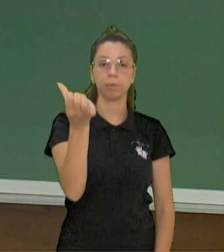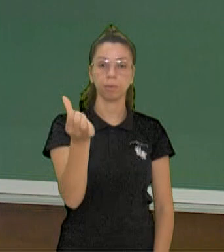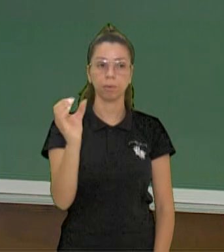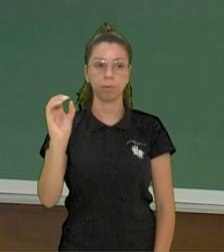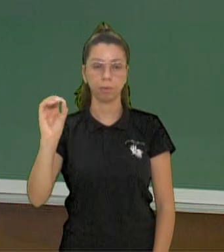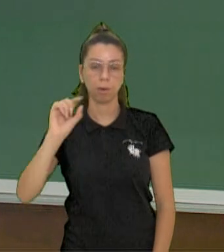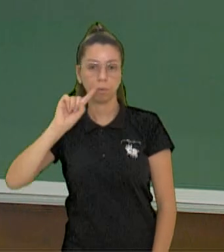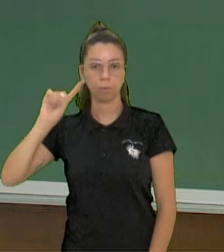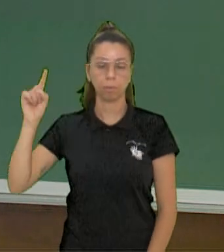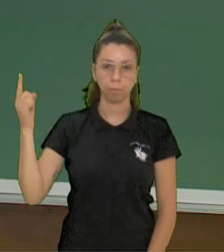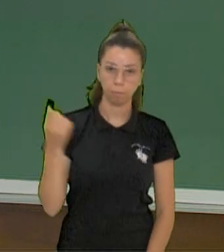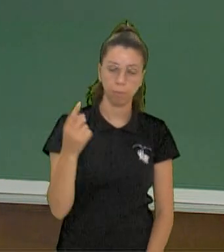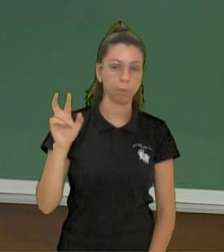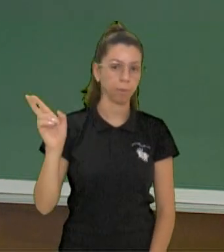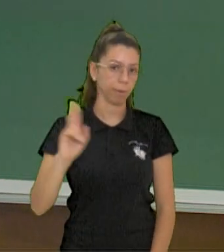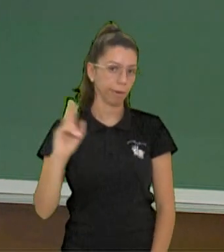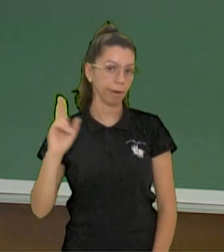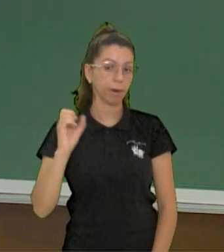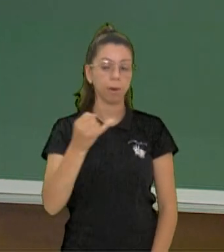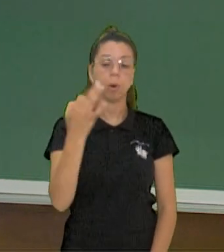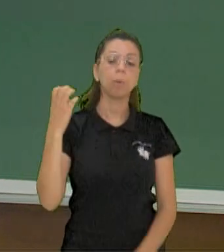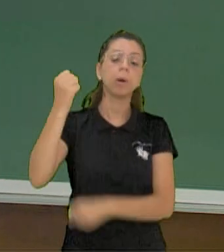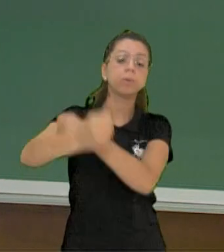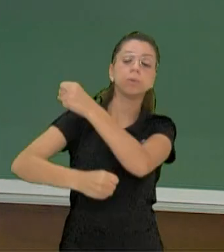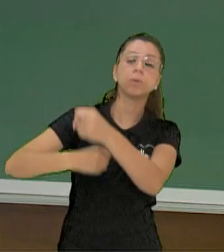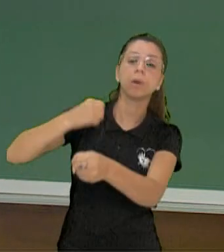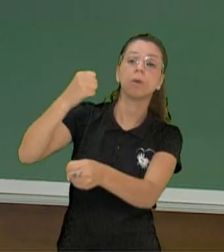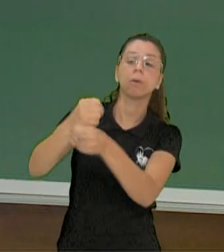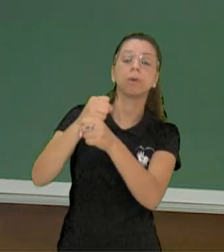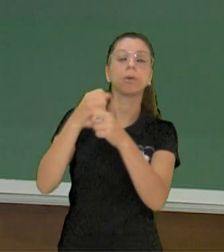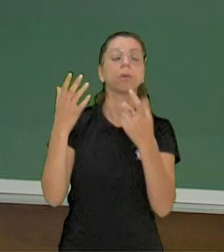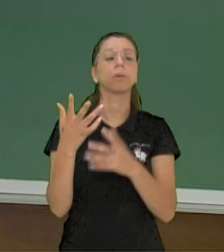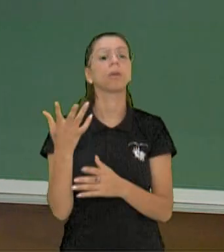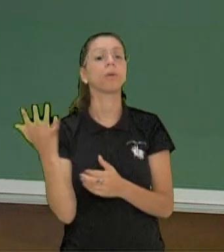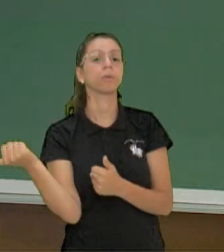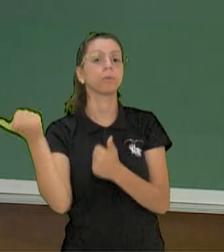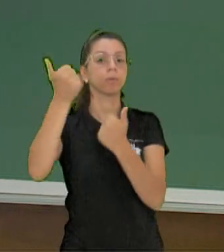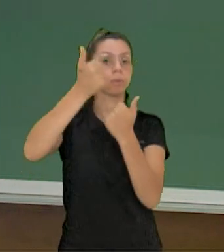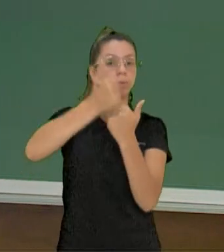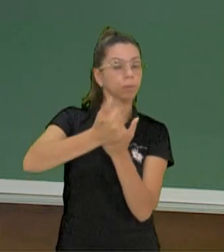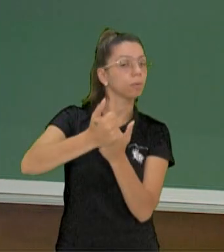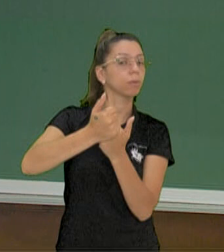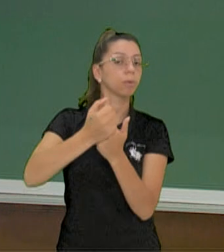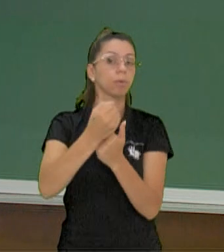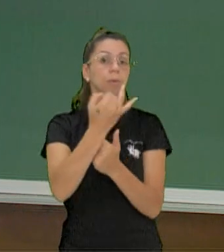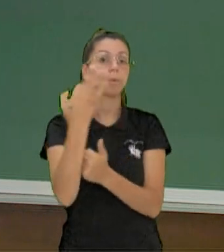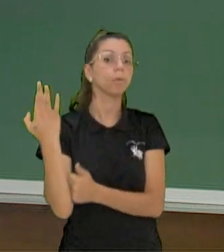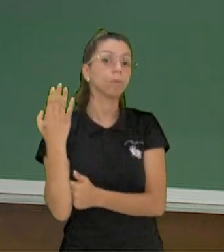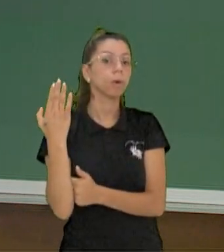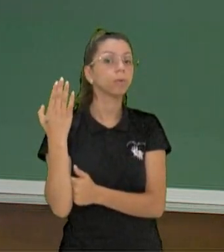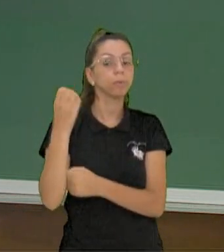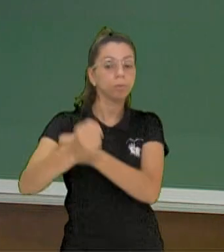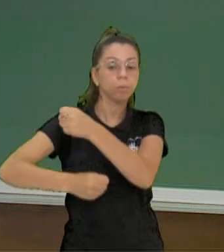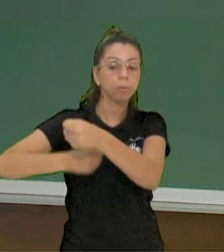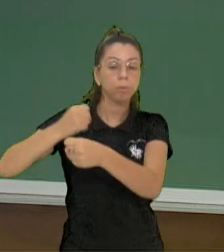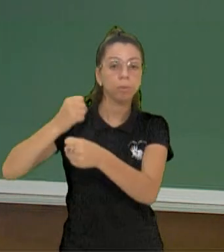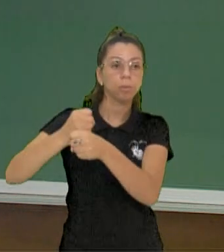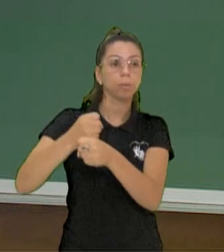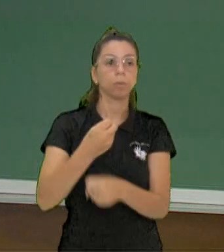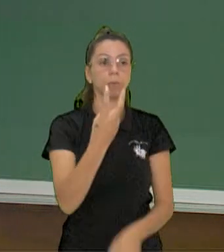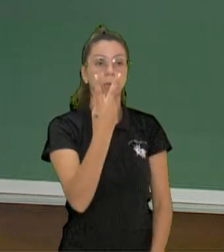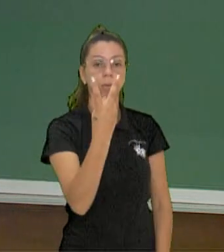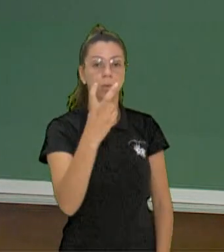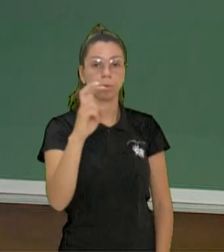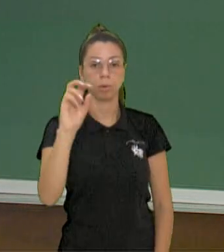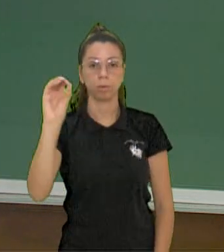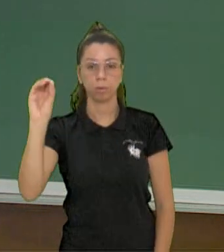Em quantos anos? Dica, substitua os valores conhecidos e vai em busca de quanto tempo você transforma 2.500